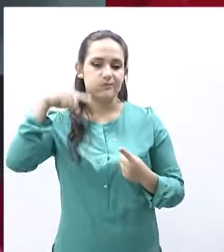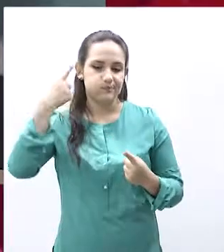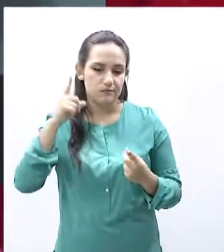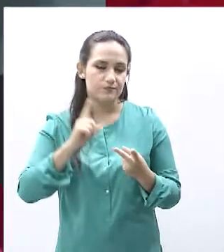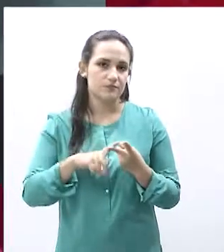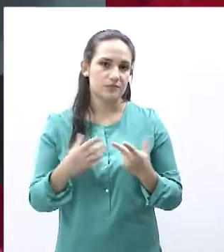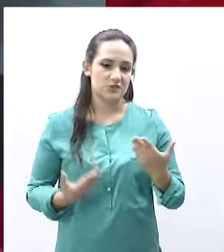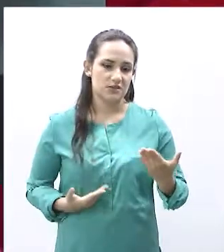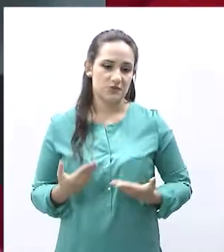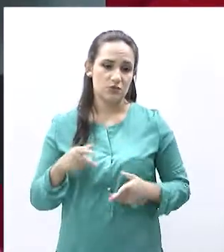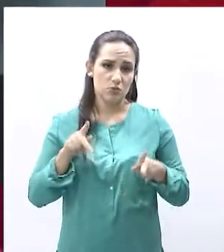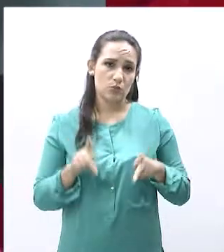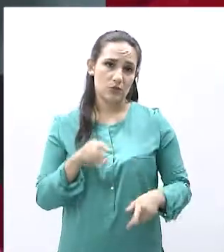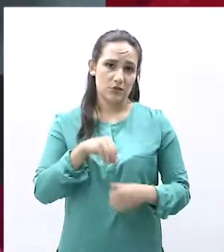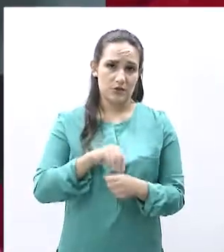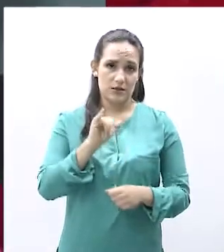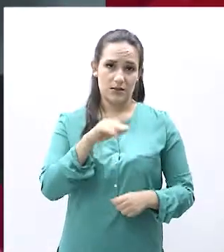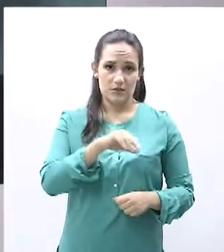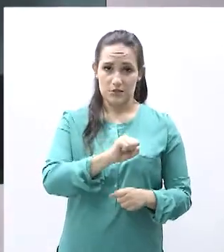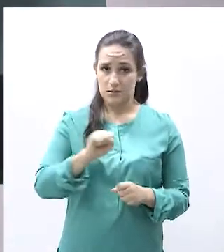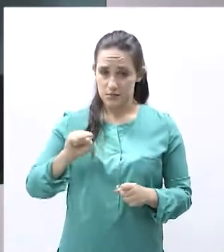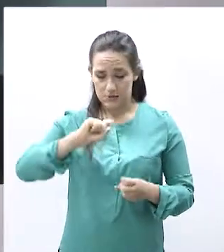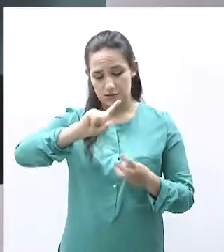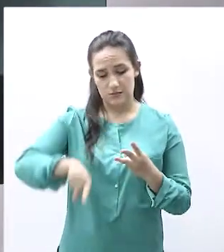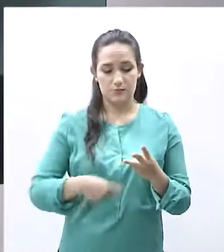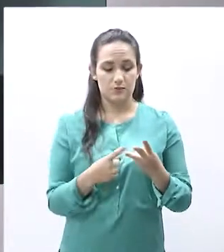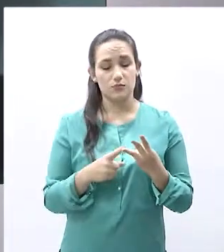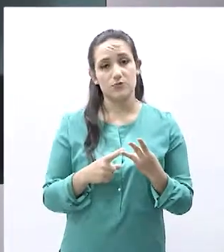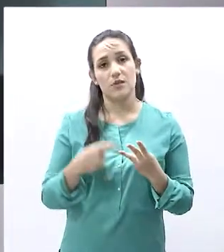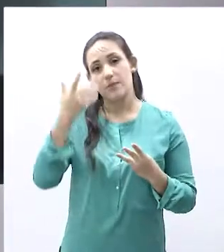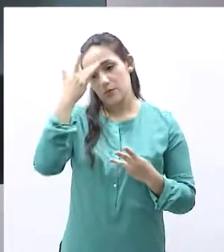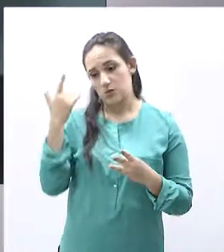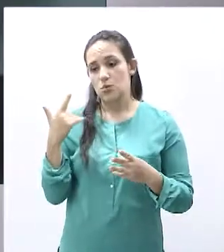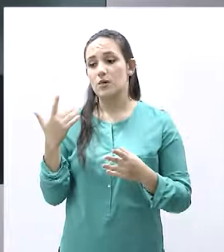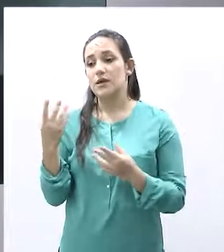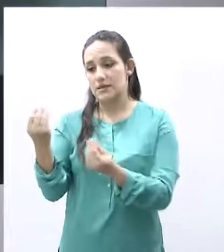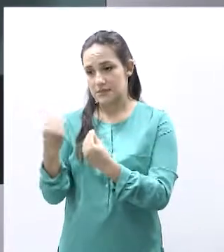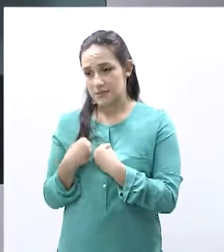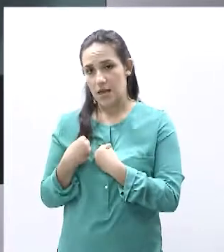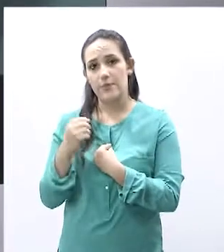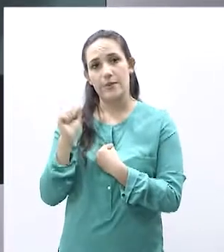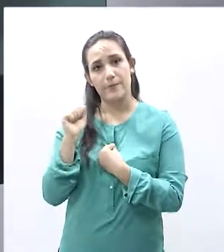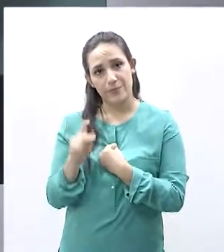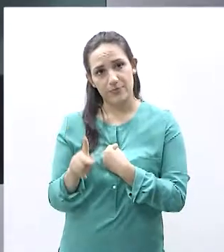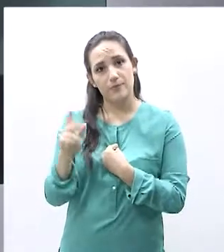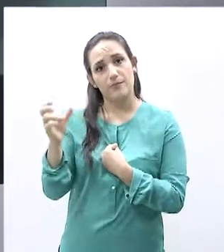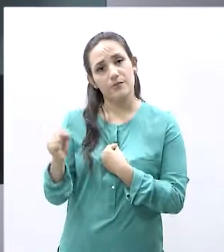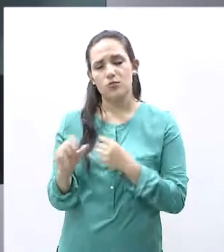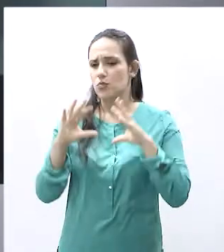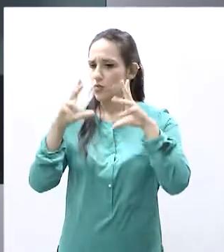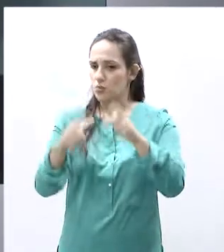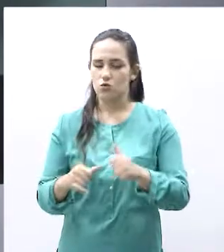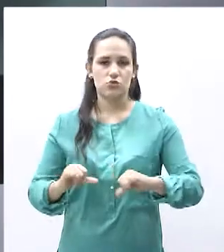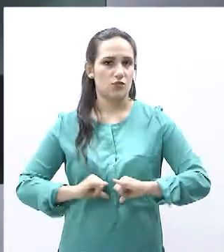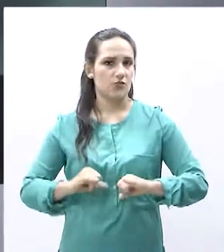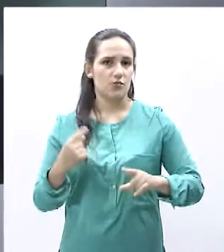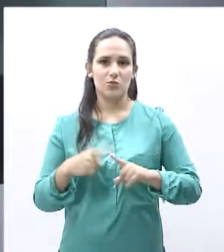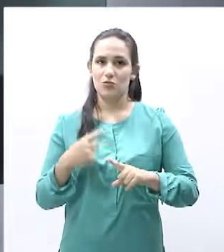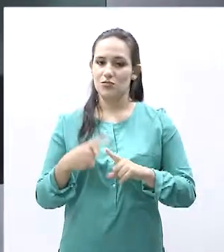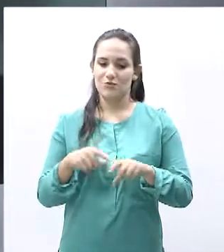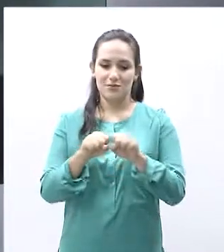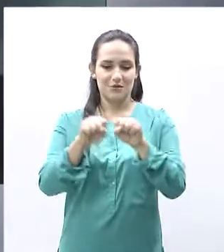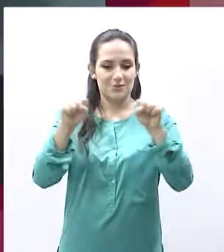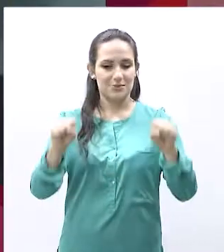Advogados, os servidores do INSS, os beneficiários, todos os segurados estão sofrendo. Por quê?